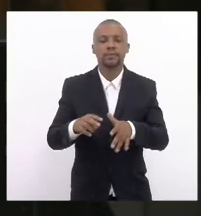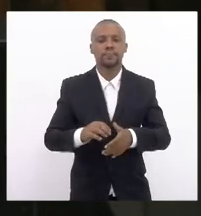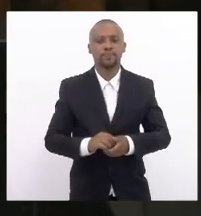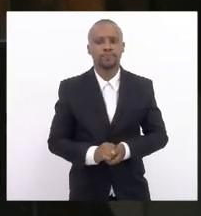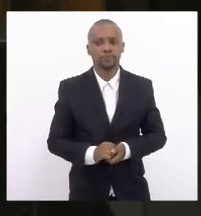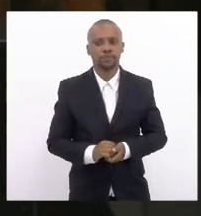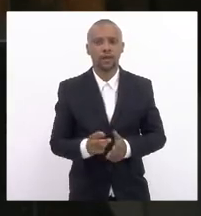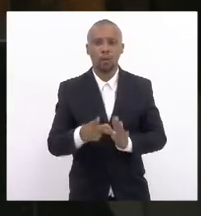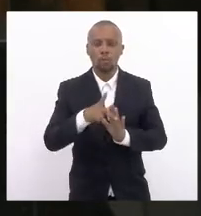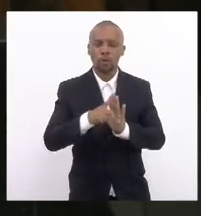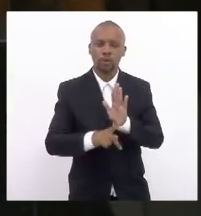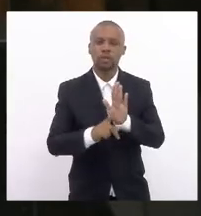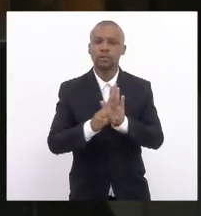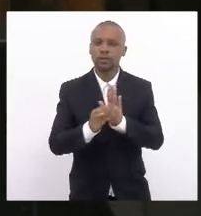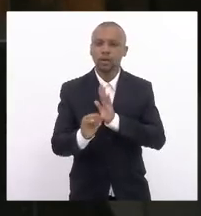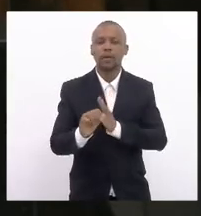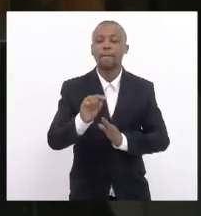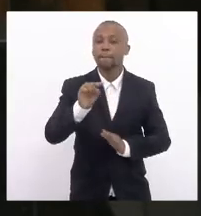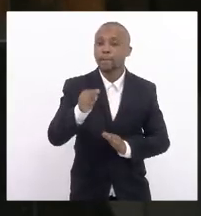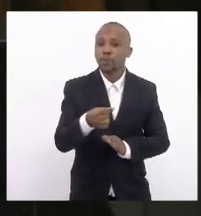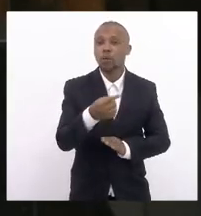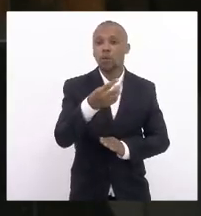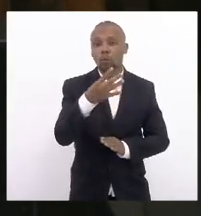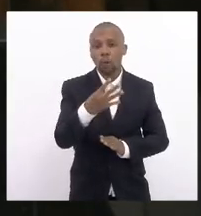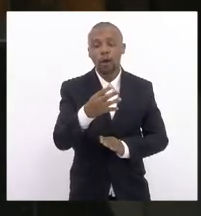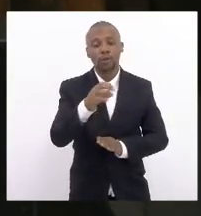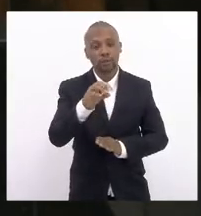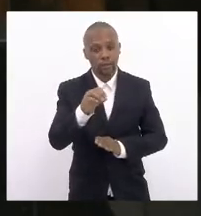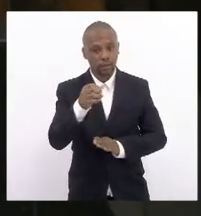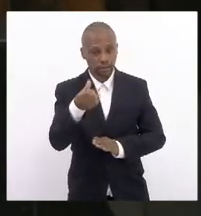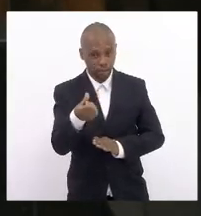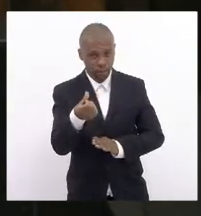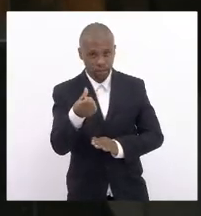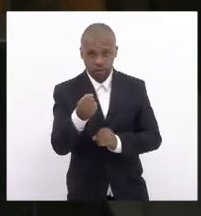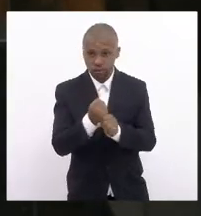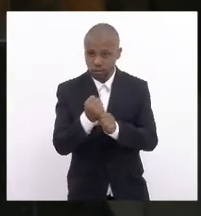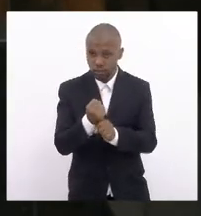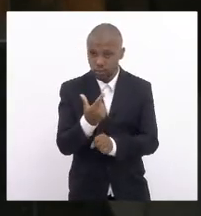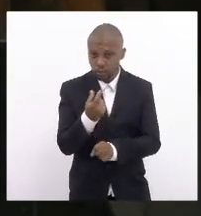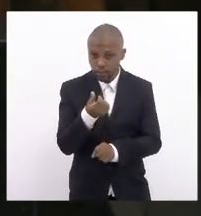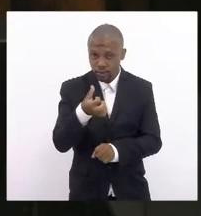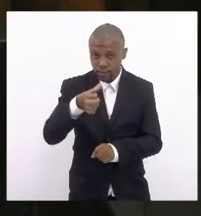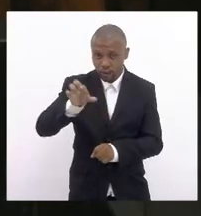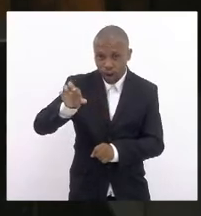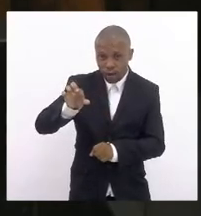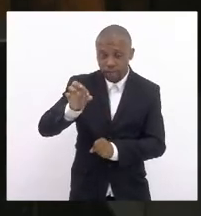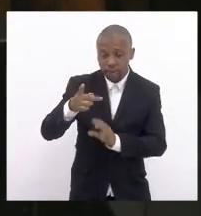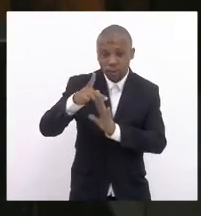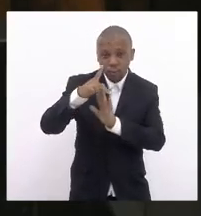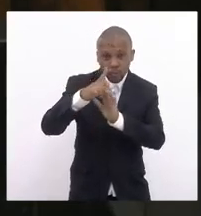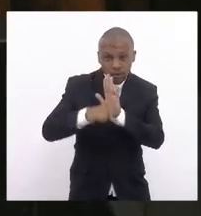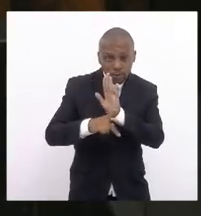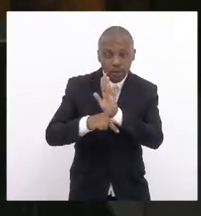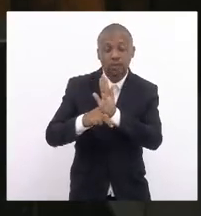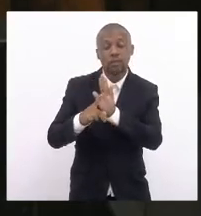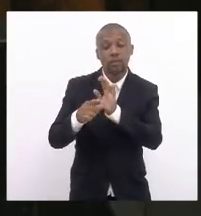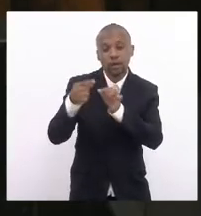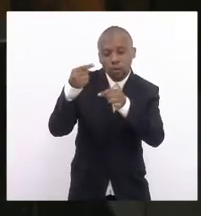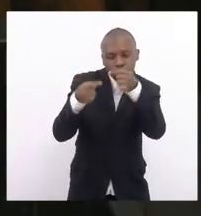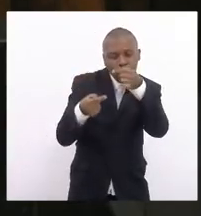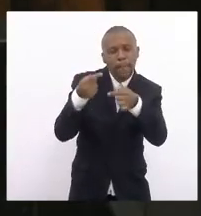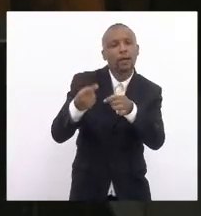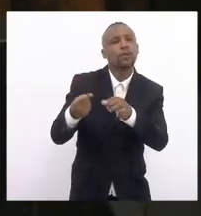o projeto de lei 1406, de 2019, que é o projeto que aprofunda o